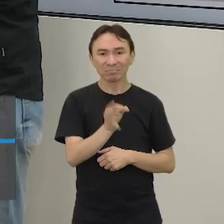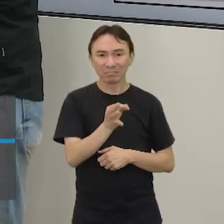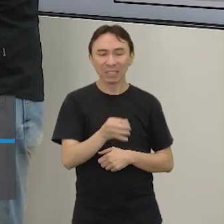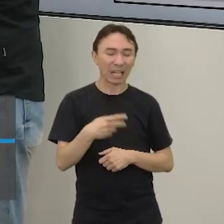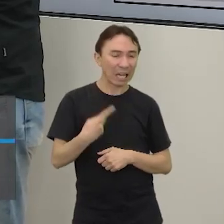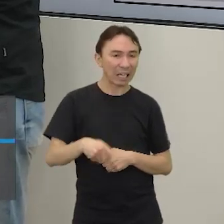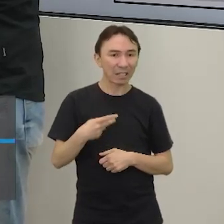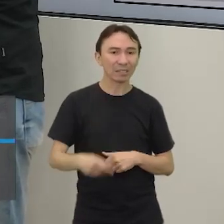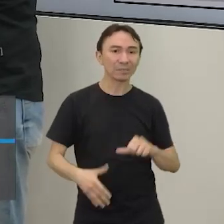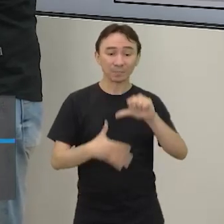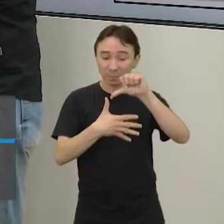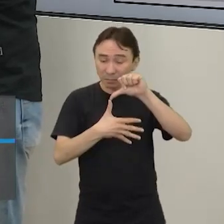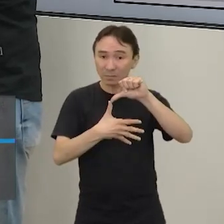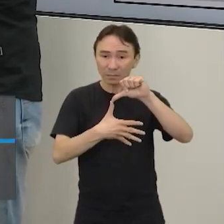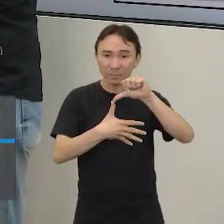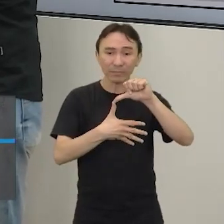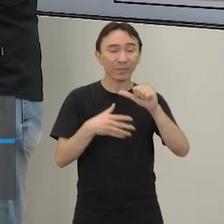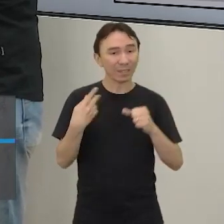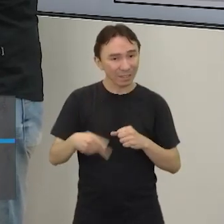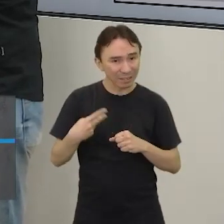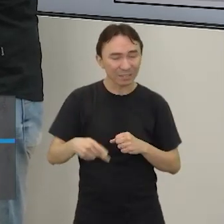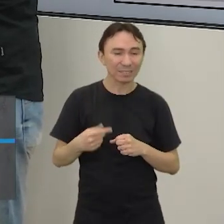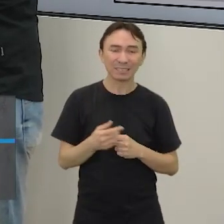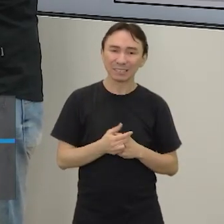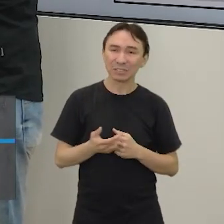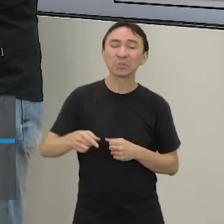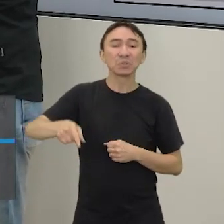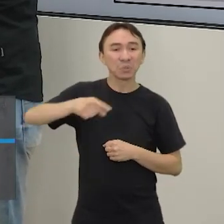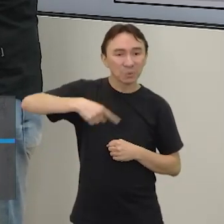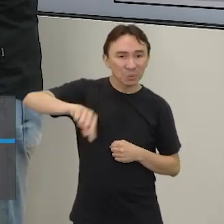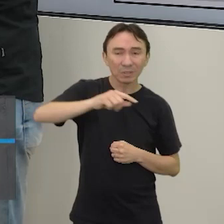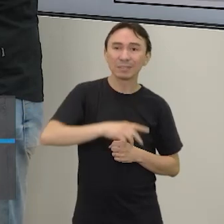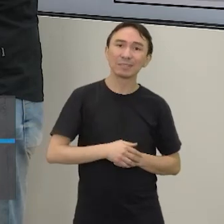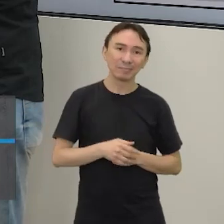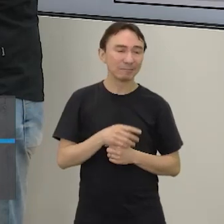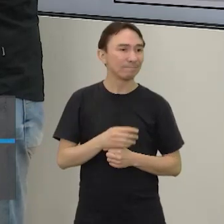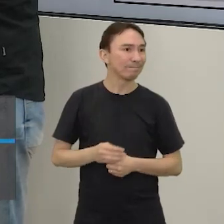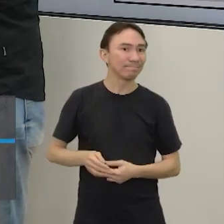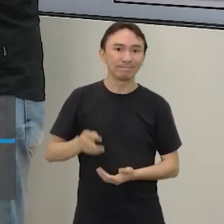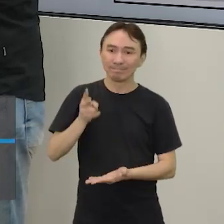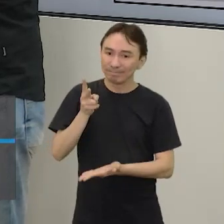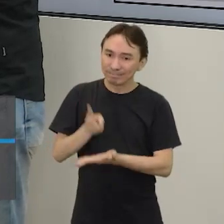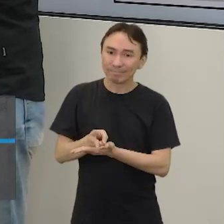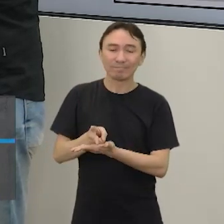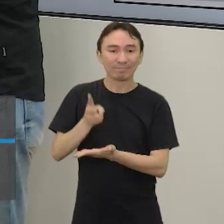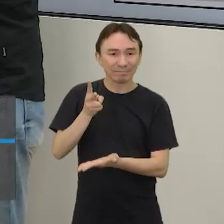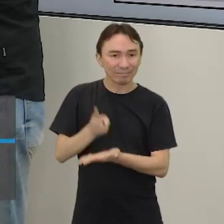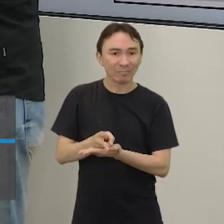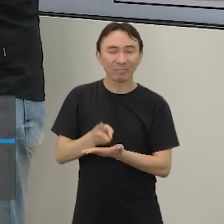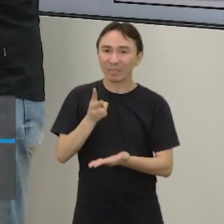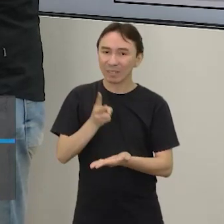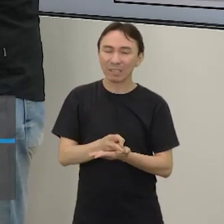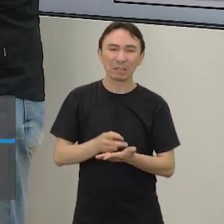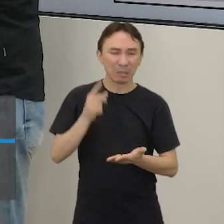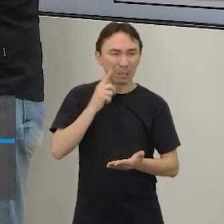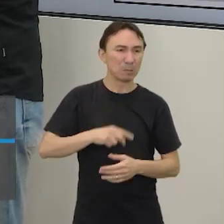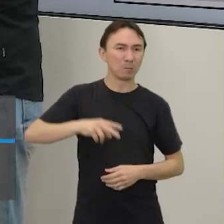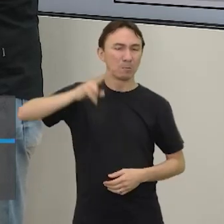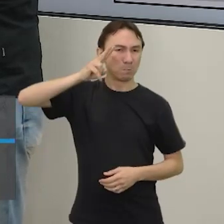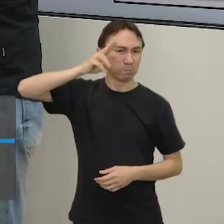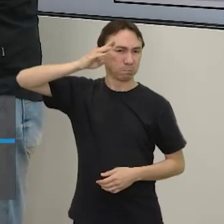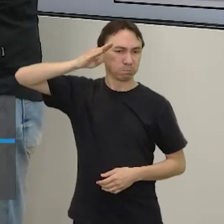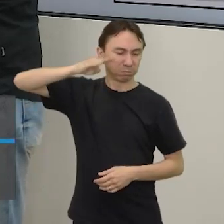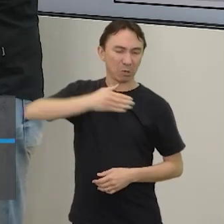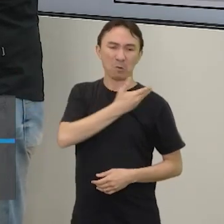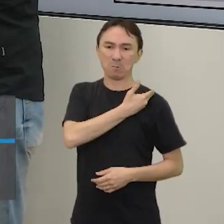do nosso continente, quanto que a gente esteve quase o tempo todo ameaçado por ditaduras e sentindo a democracia